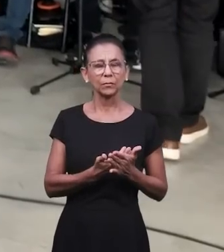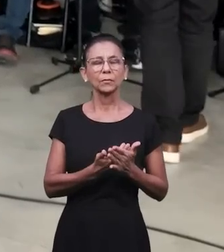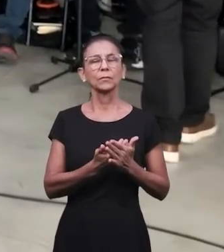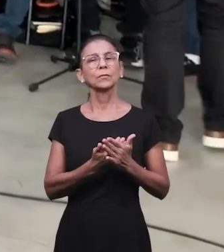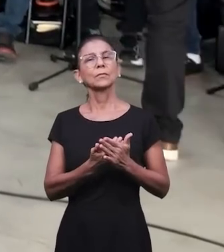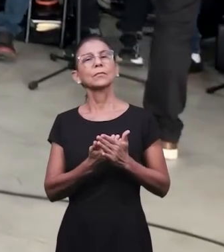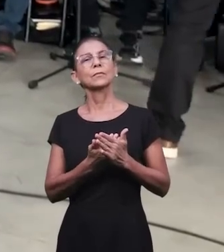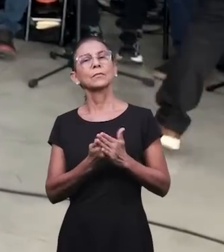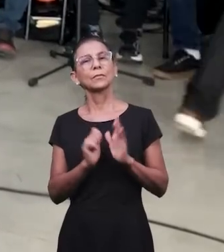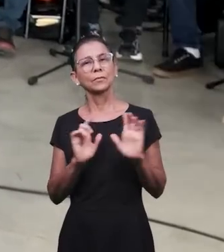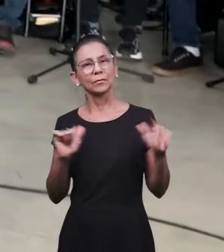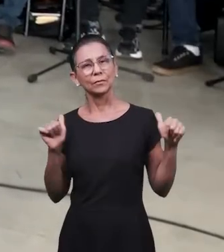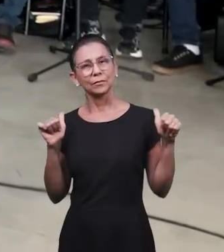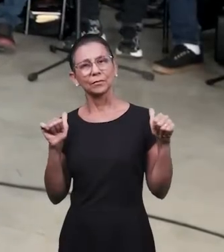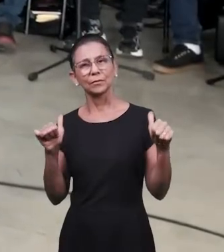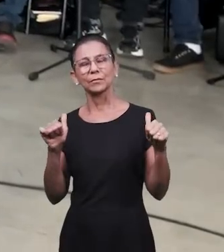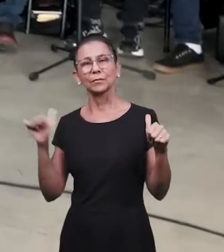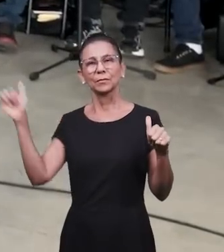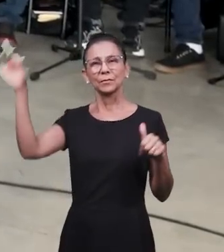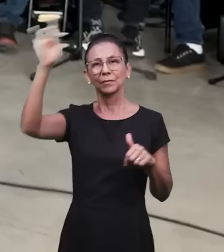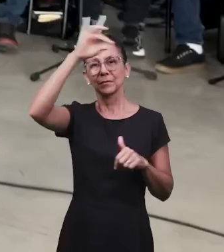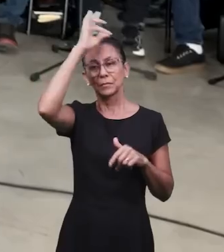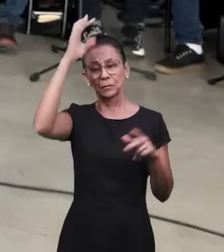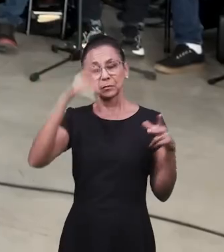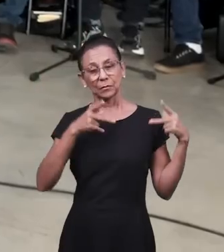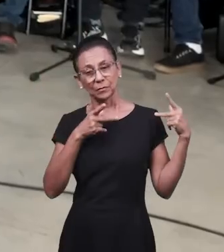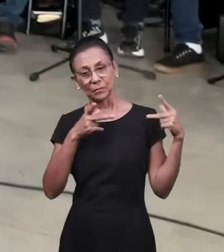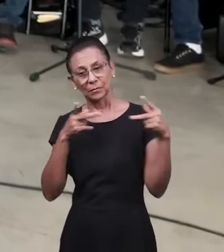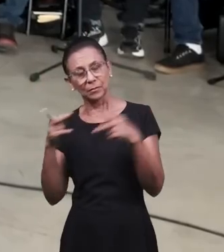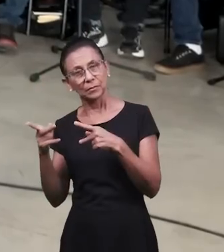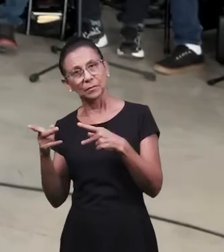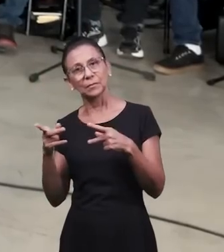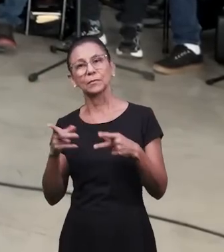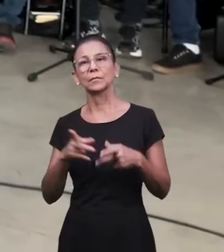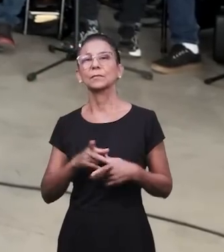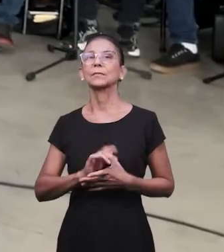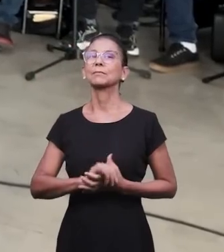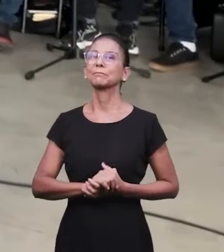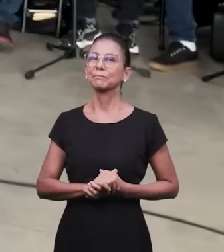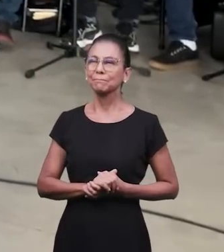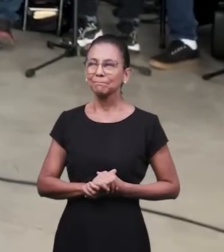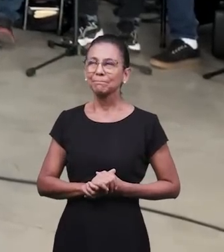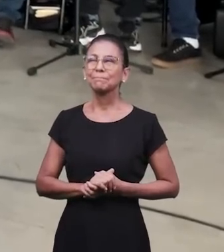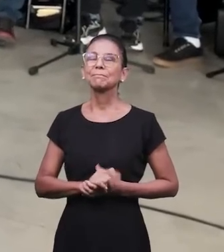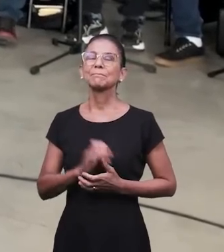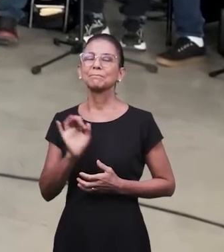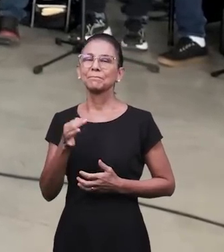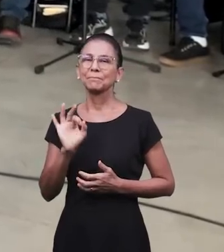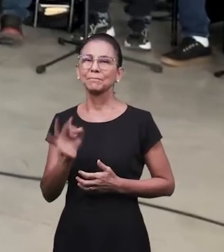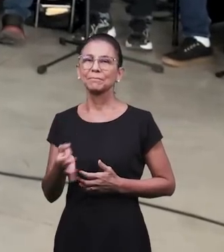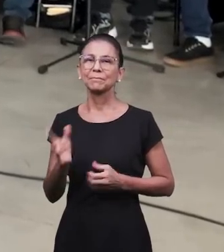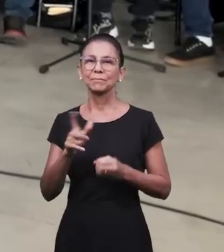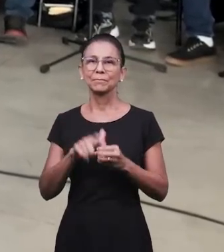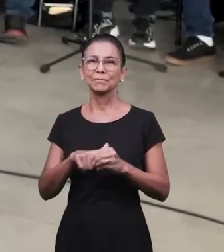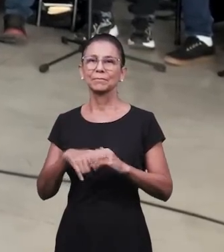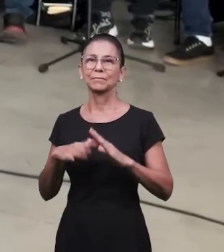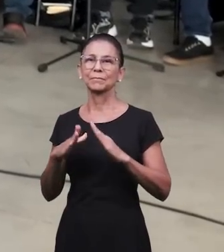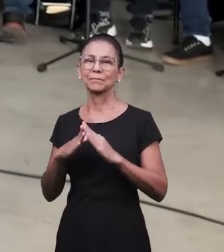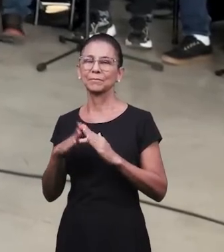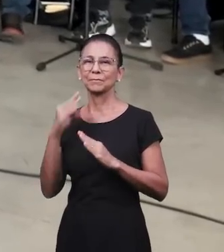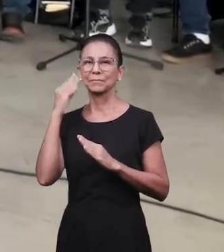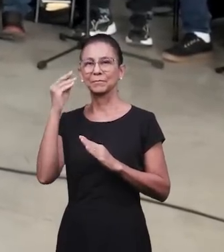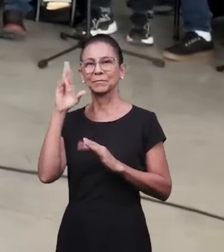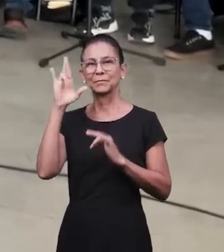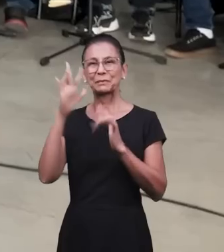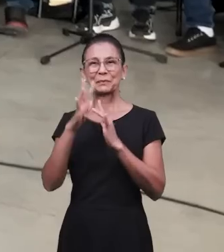está visitando as nossas vidas e com certeza, vamos sair daqui com uma nova experiência com o Senhor